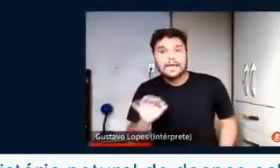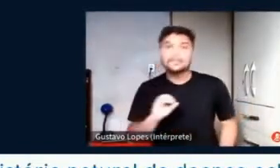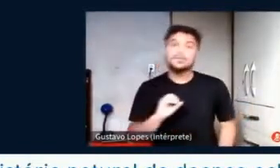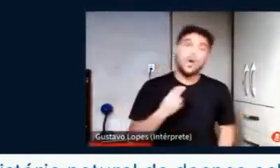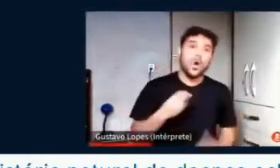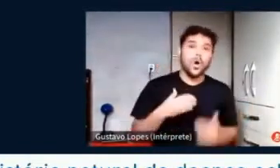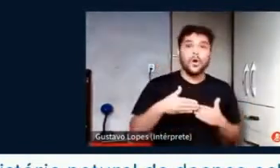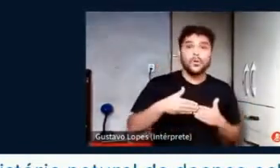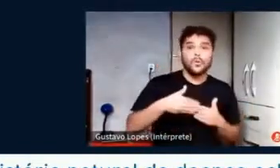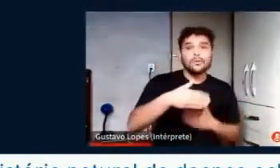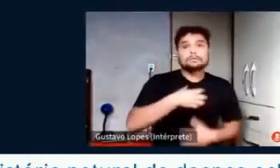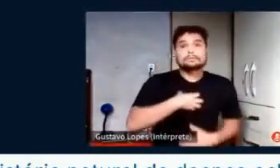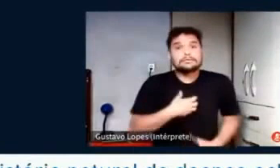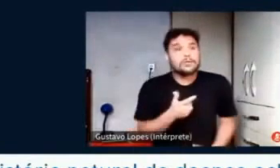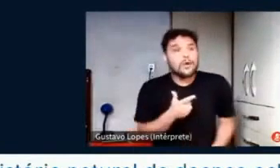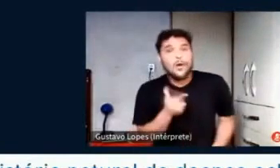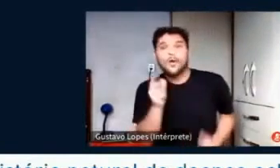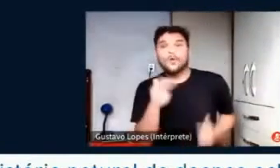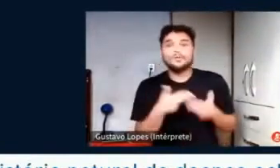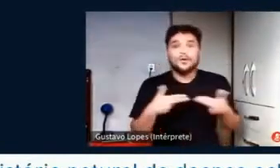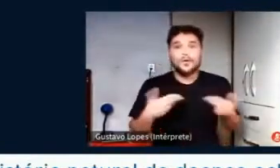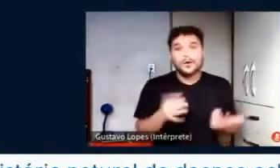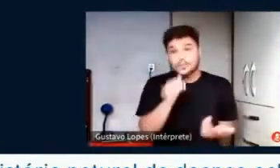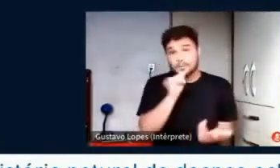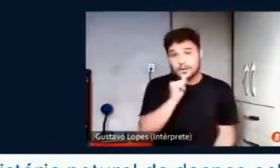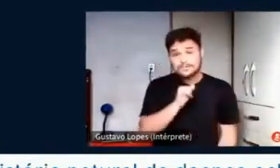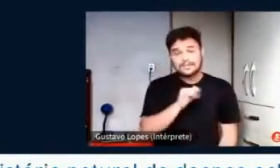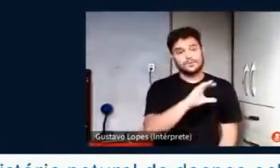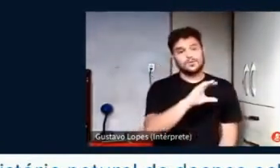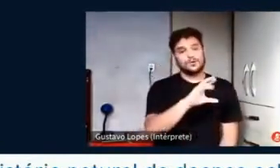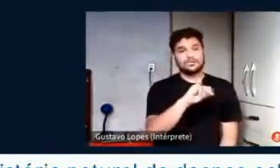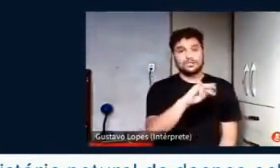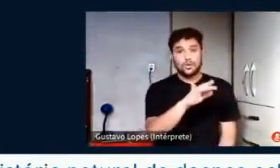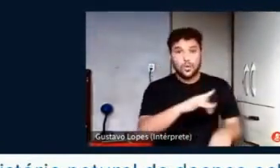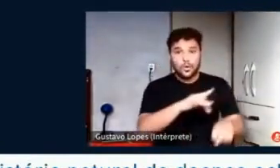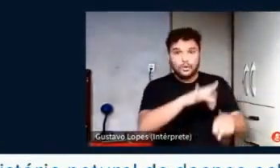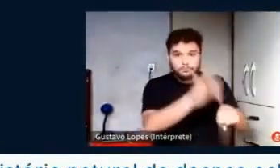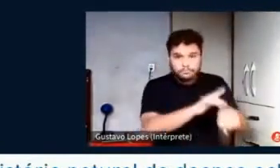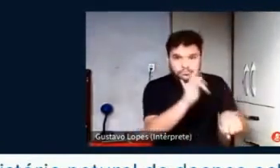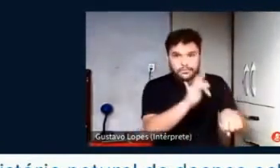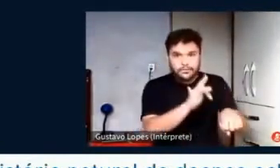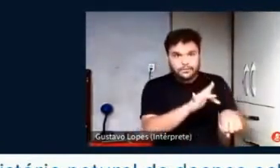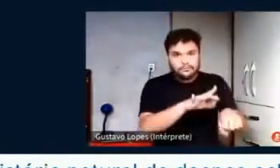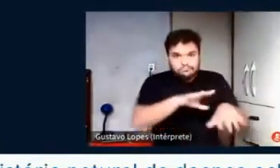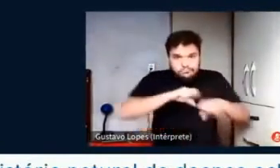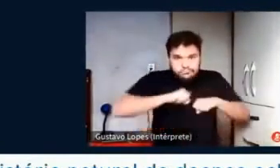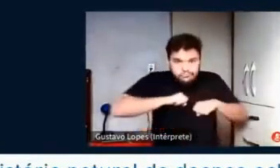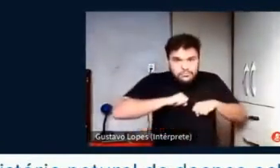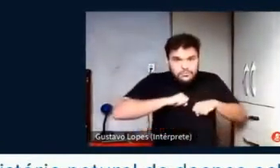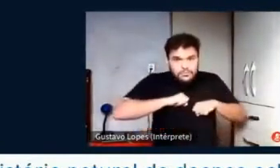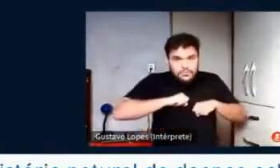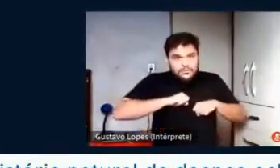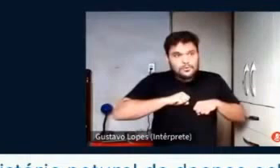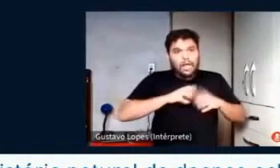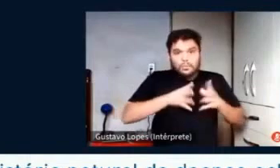alguns sinais e sintomas, como no caso da chikungunya. Depois que eu pego, eu ainda fico ali com